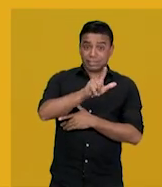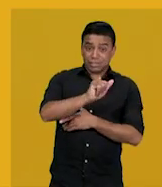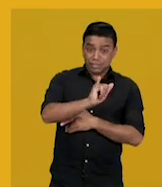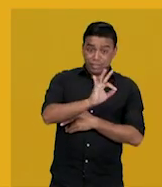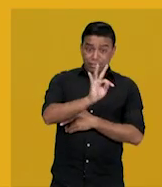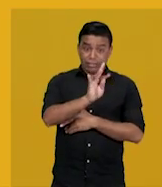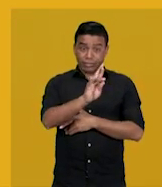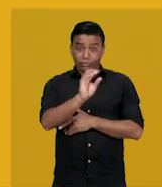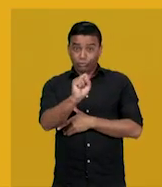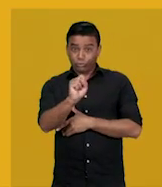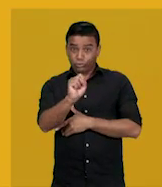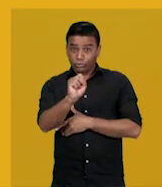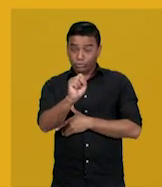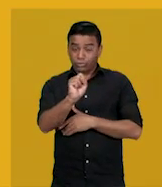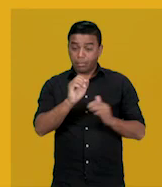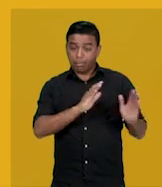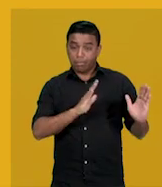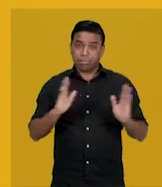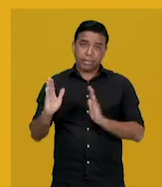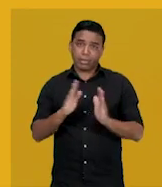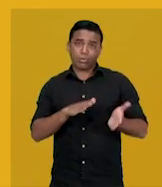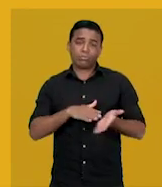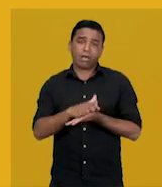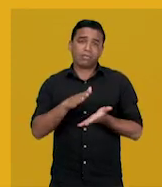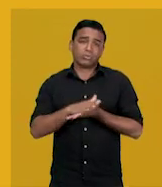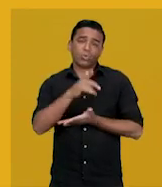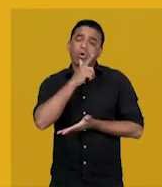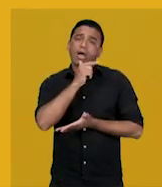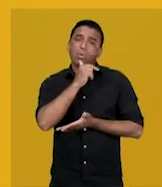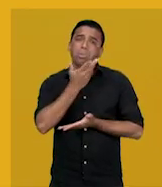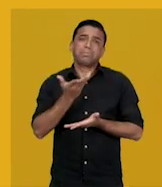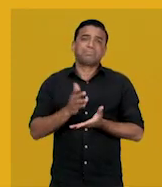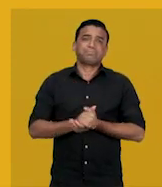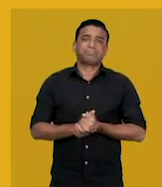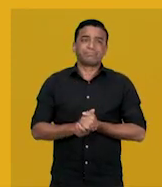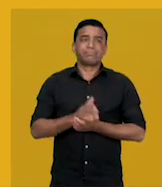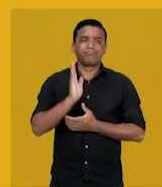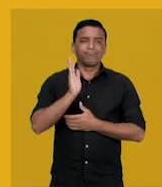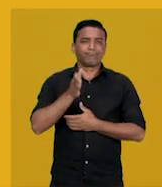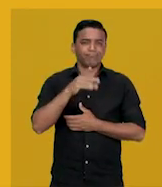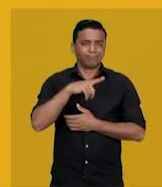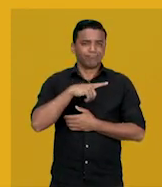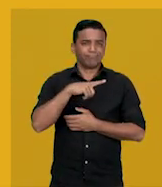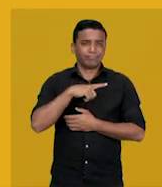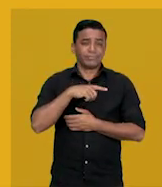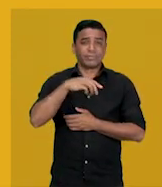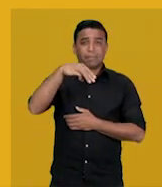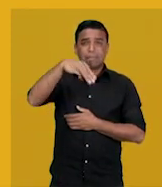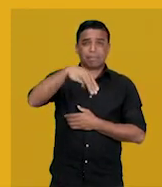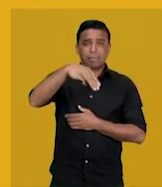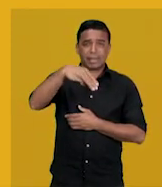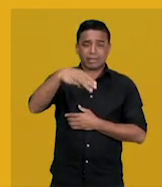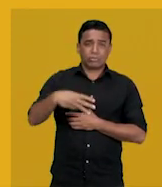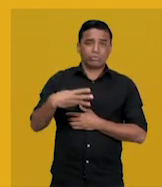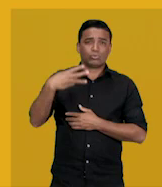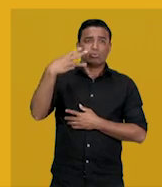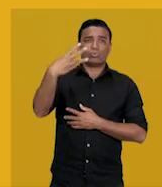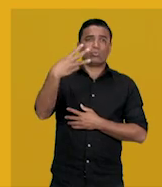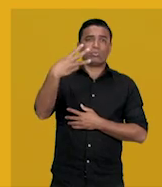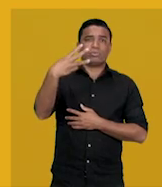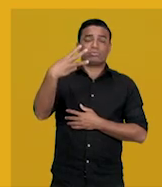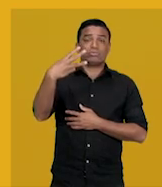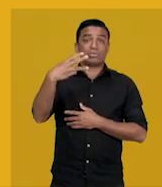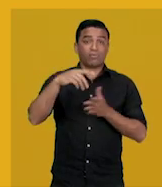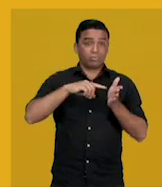litros durante esse período? Eu já tenho a diferença, que é essa aqui, em metros cúbicos. Então, eu